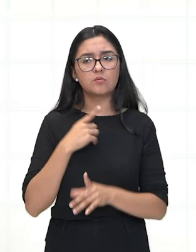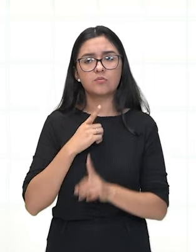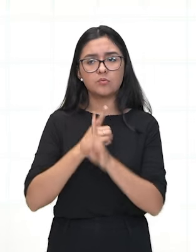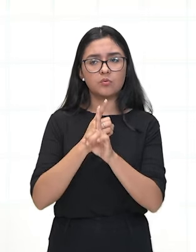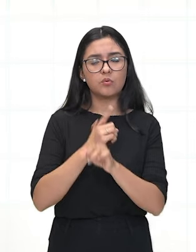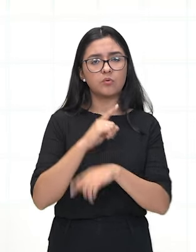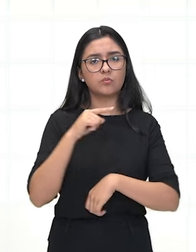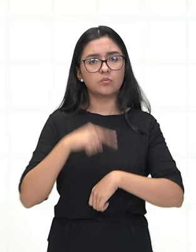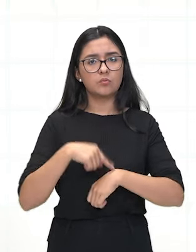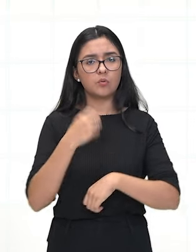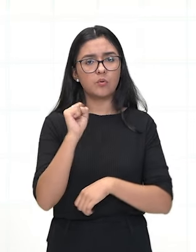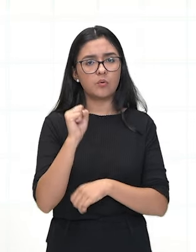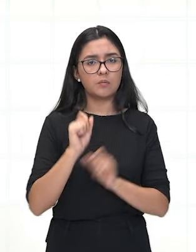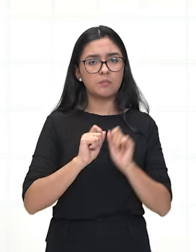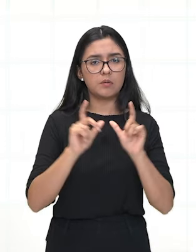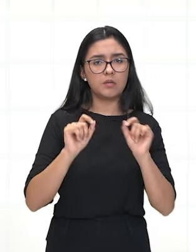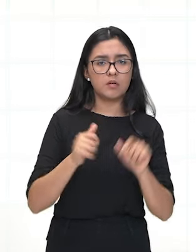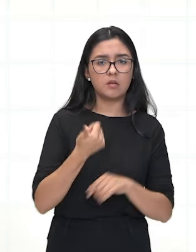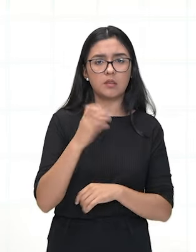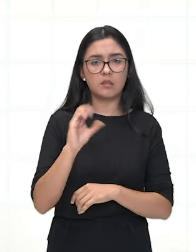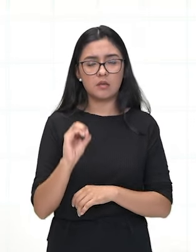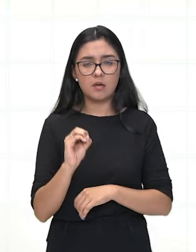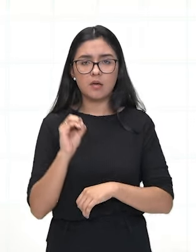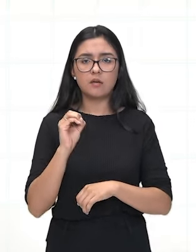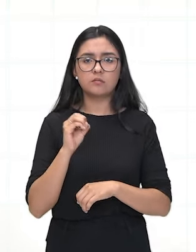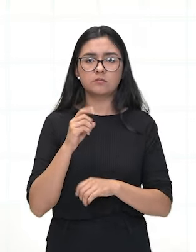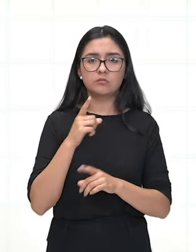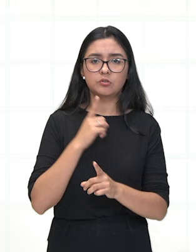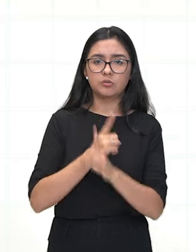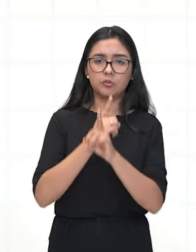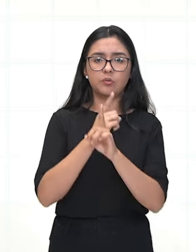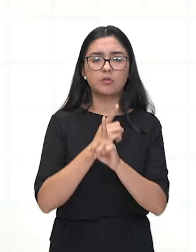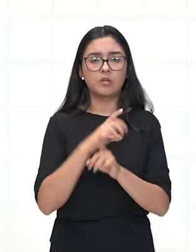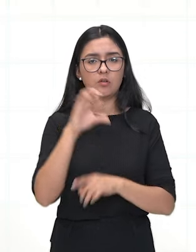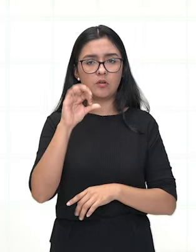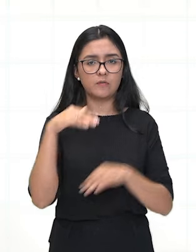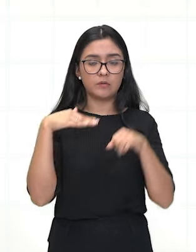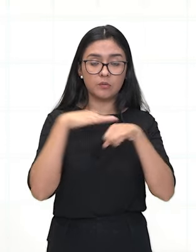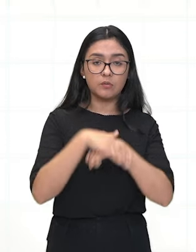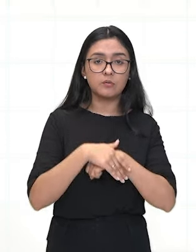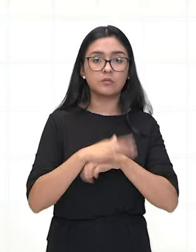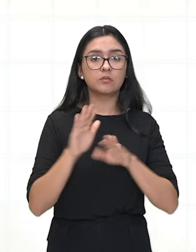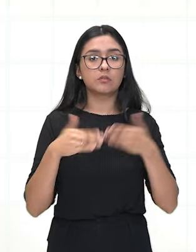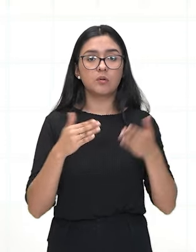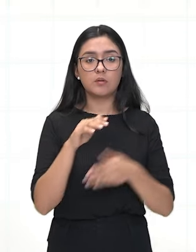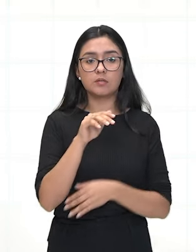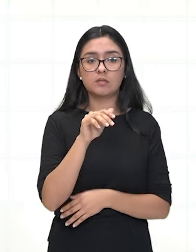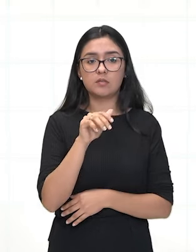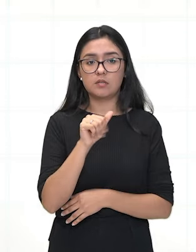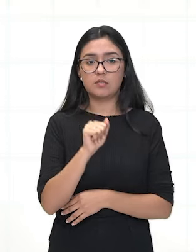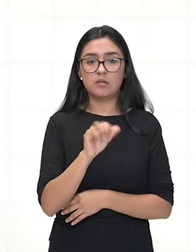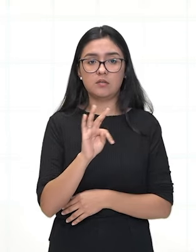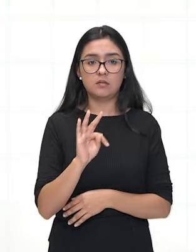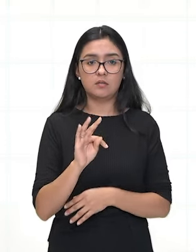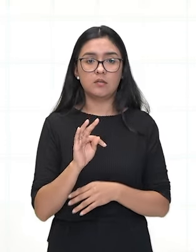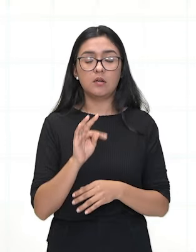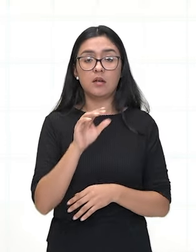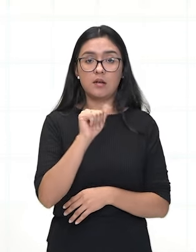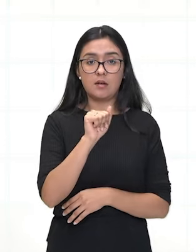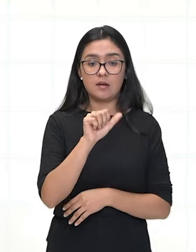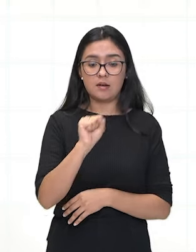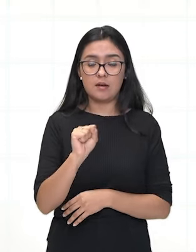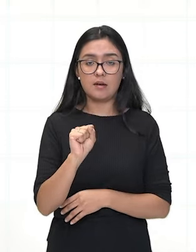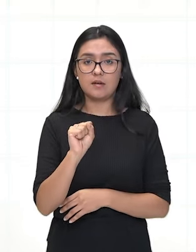manhã eu te encontro às 10 Te encontro às 21 Então esse as em inglês é o